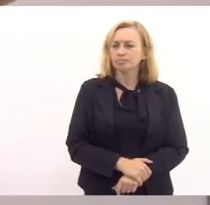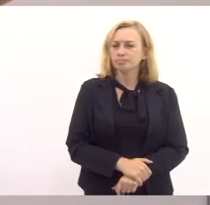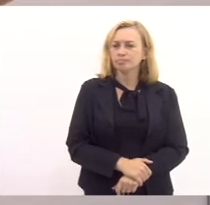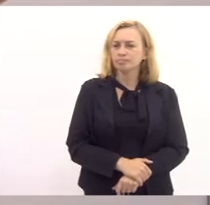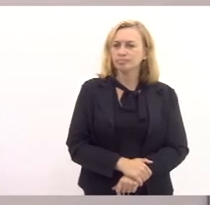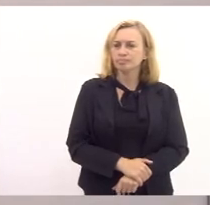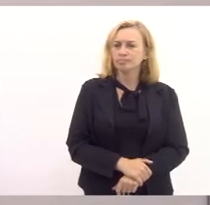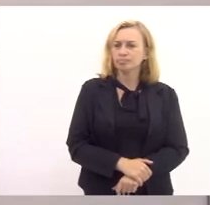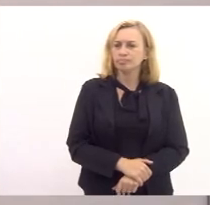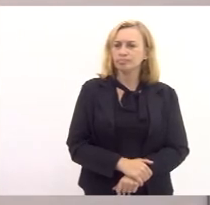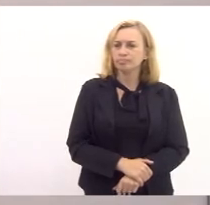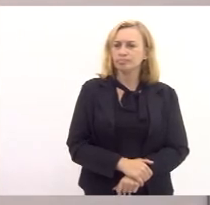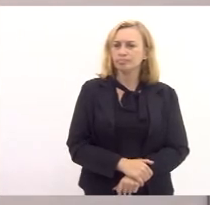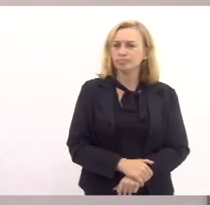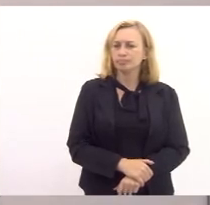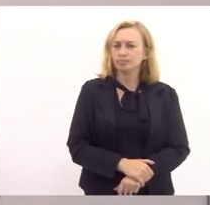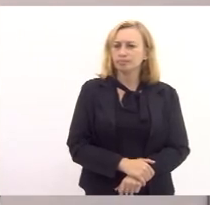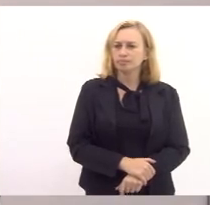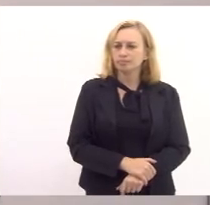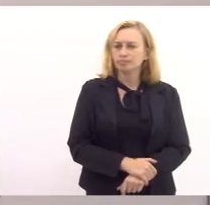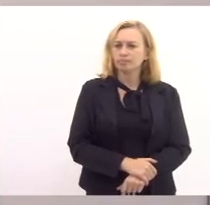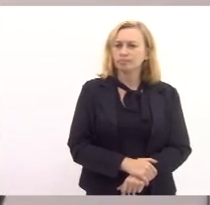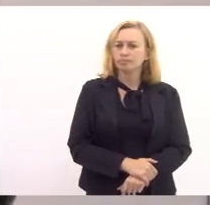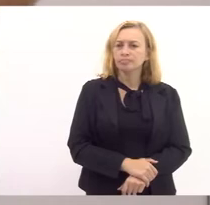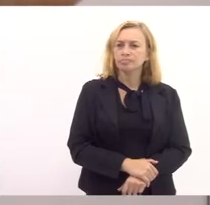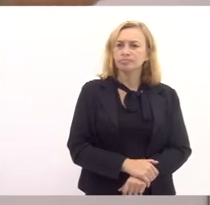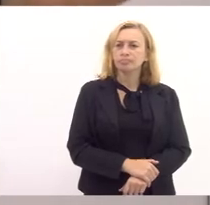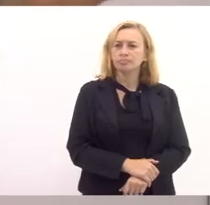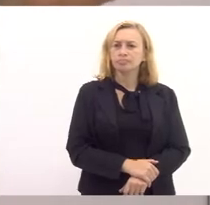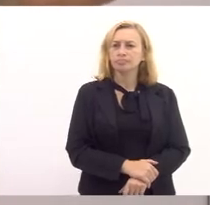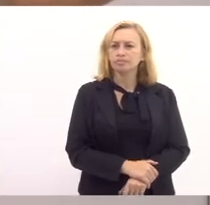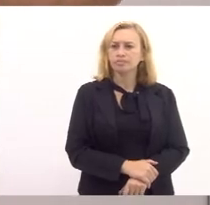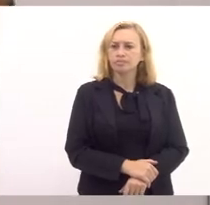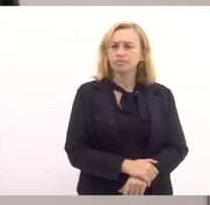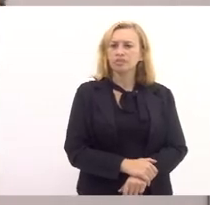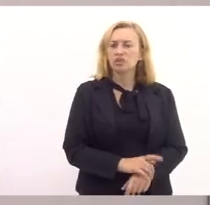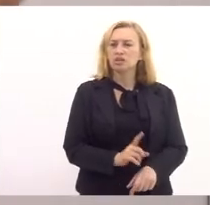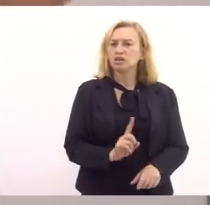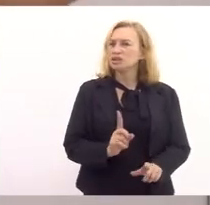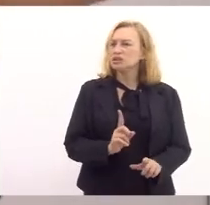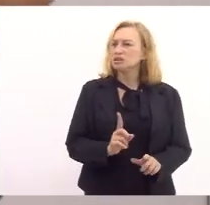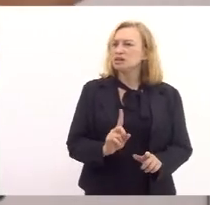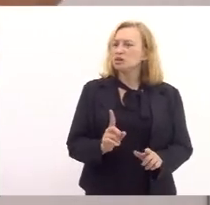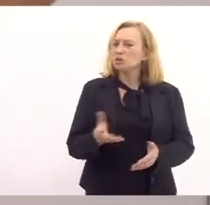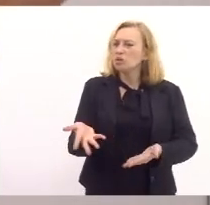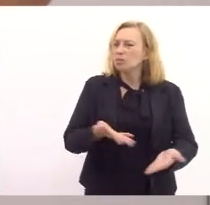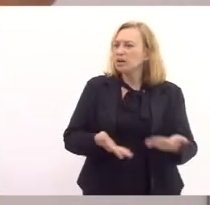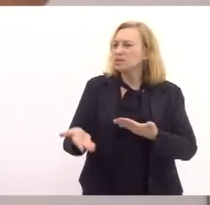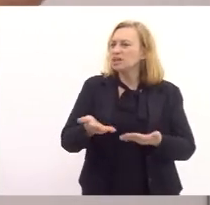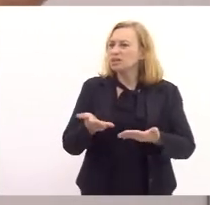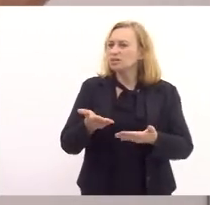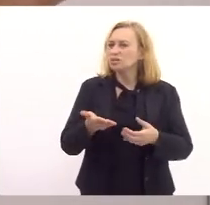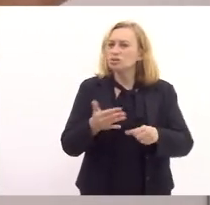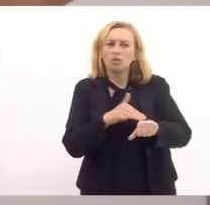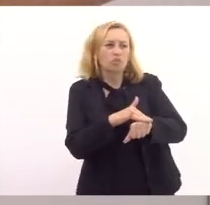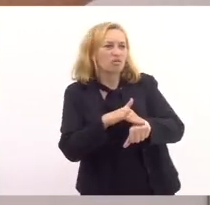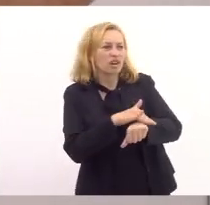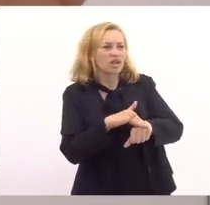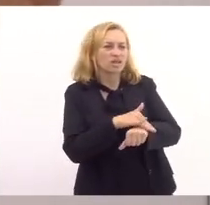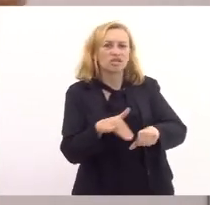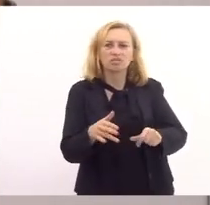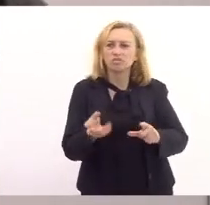que não propõem ações entre si. Não ações entre si. Cada um fica na sua caixinha.